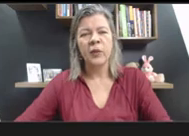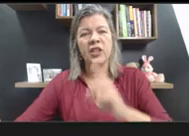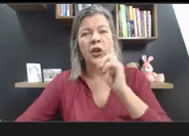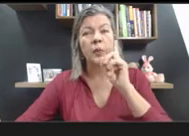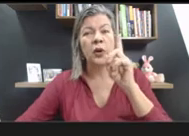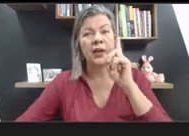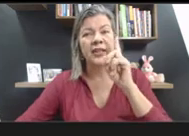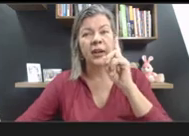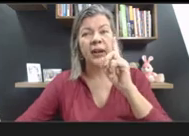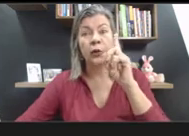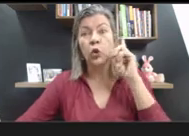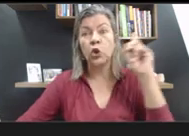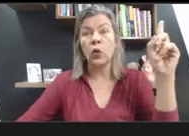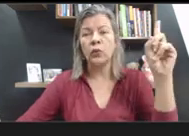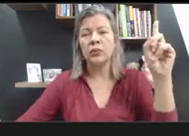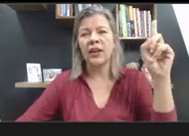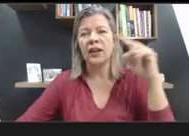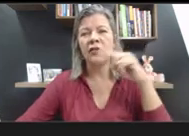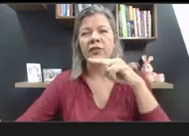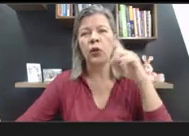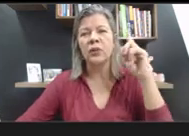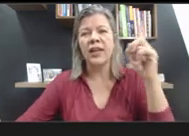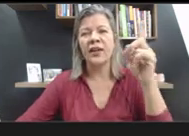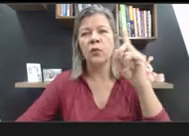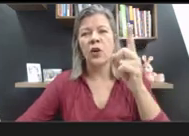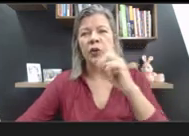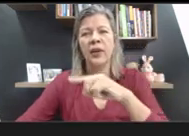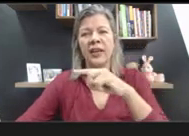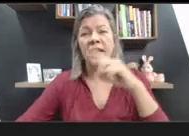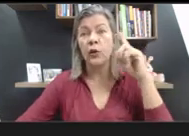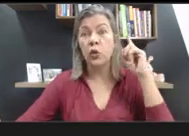Viu que ele já nomeou a sílaba? É o tom. Ele não falou o T, o